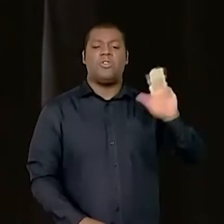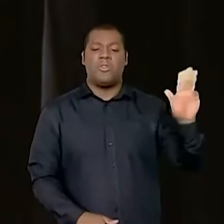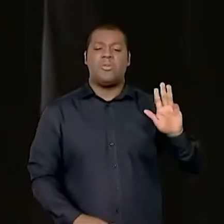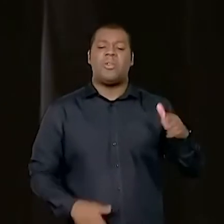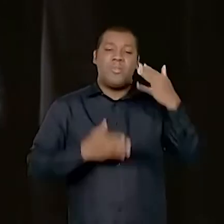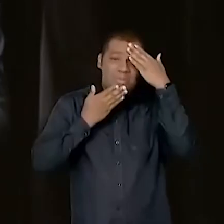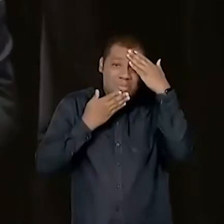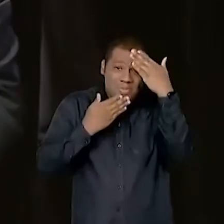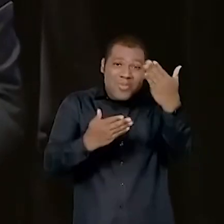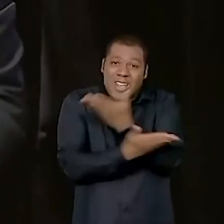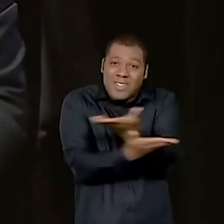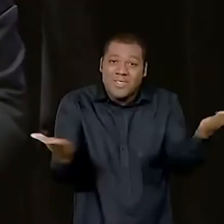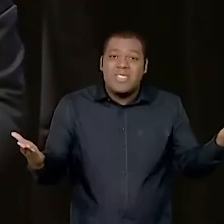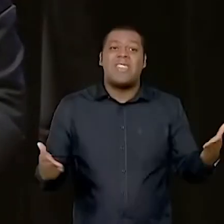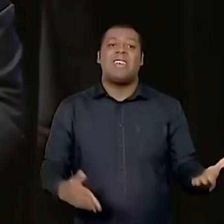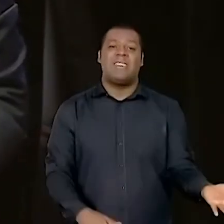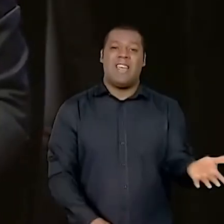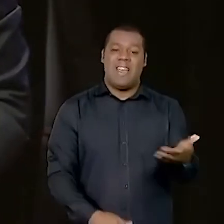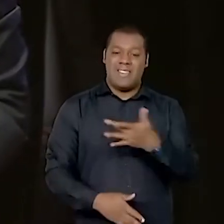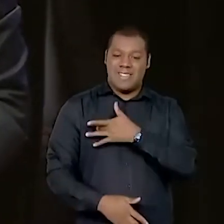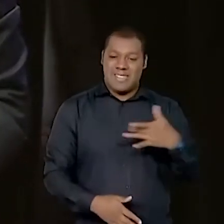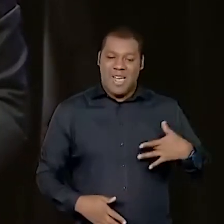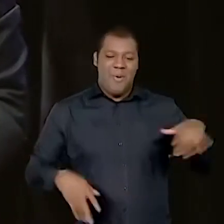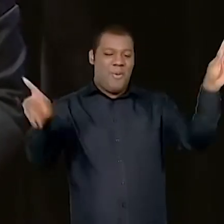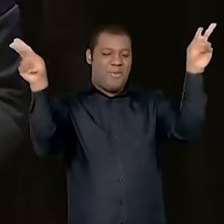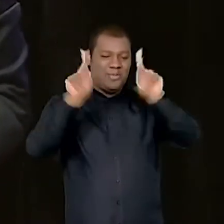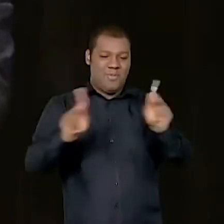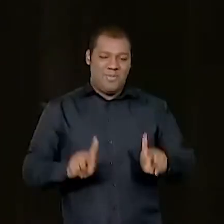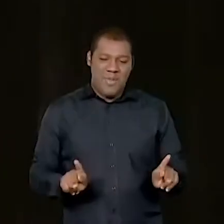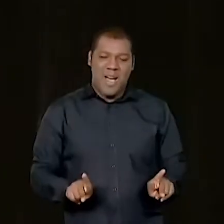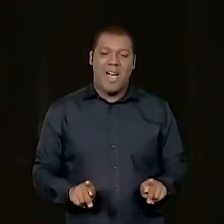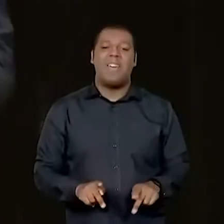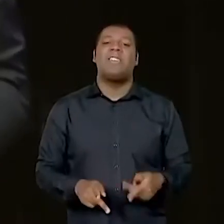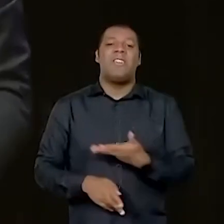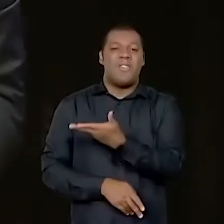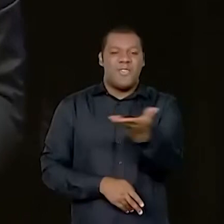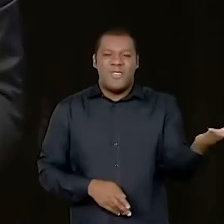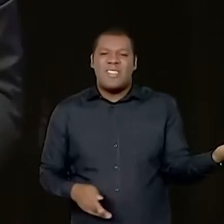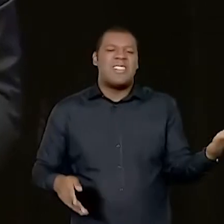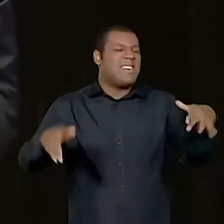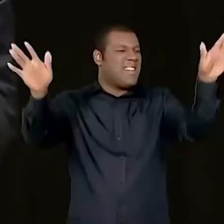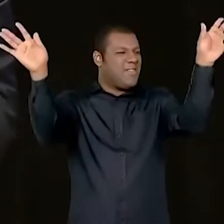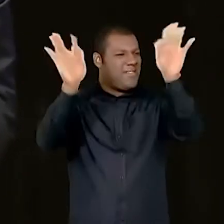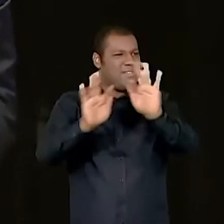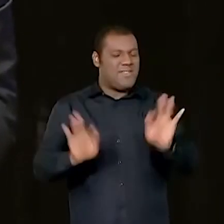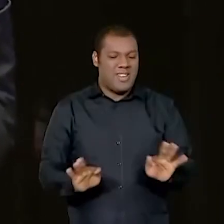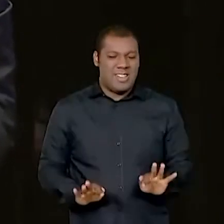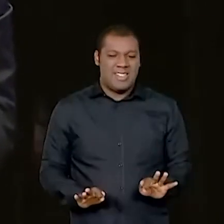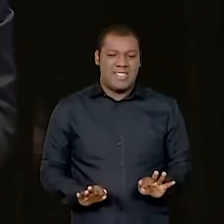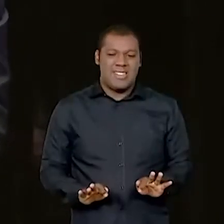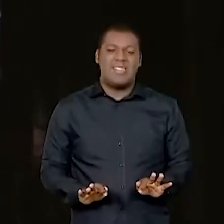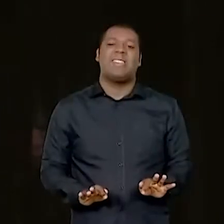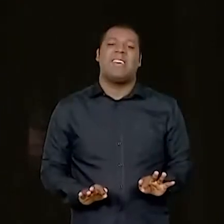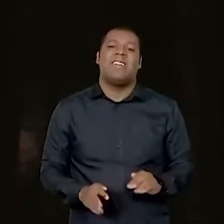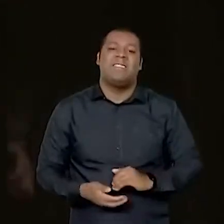Muito obrigado a todos vocês, saúde e paz, e sejam todos muito felizes nos propósitos de cada um. Muito obrigado.